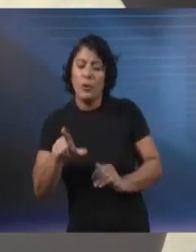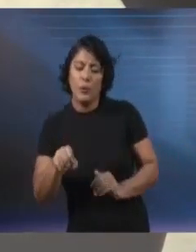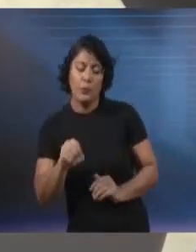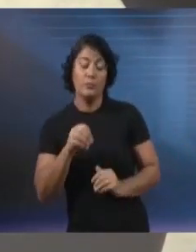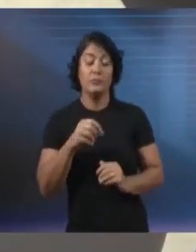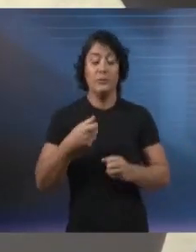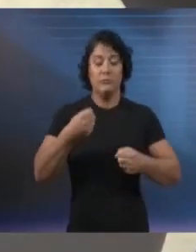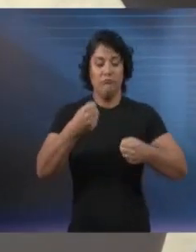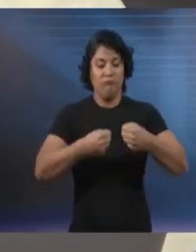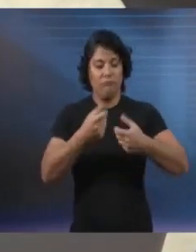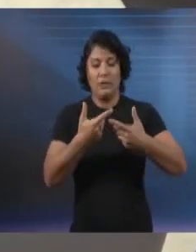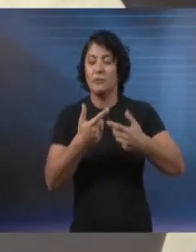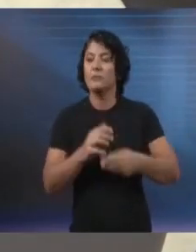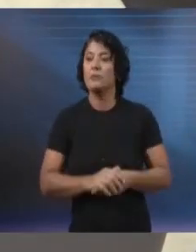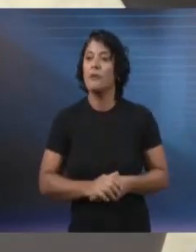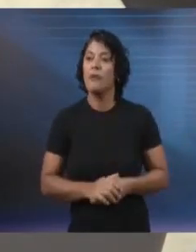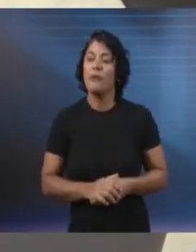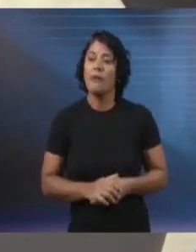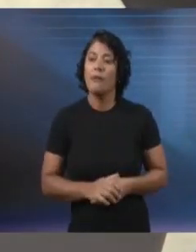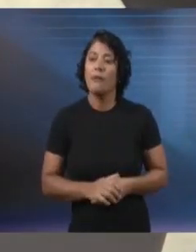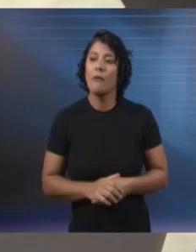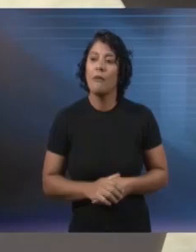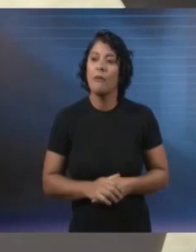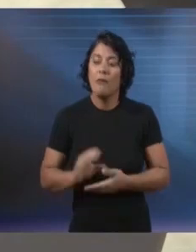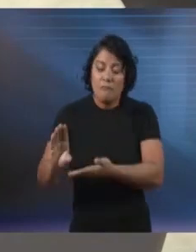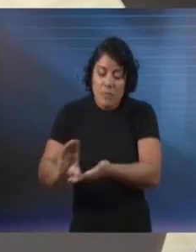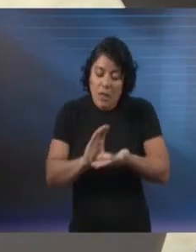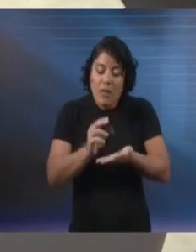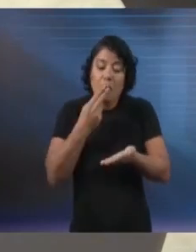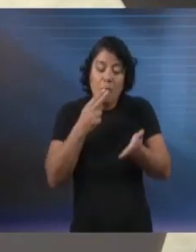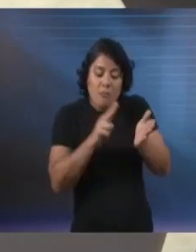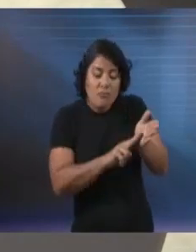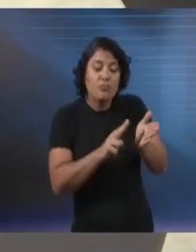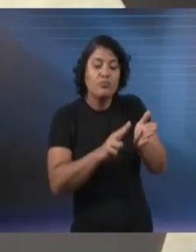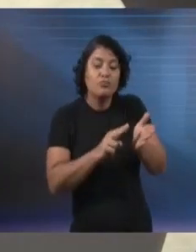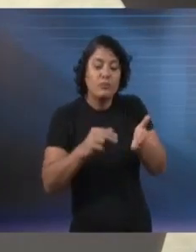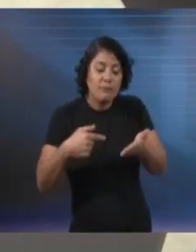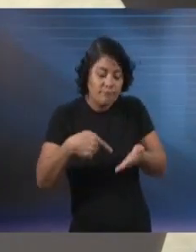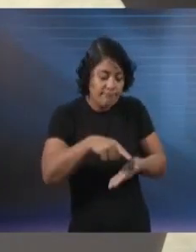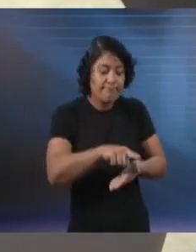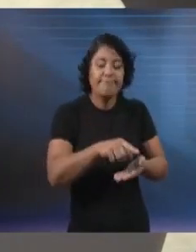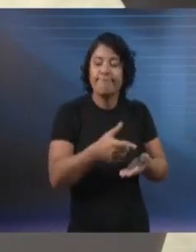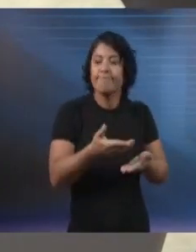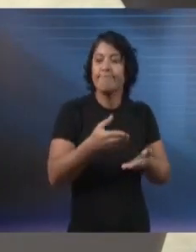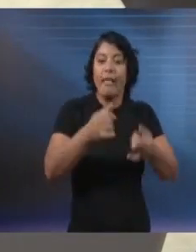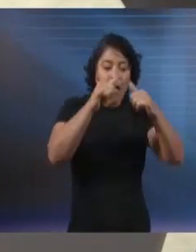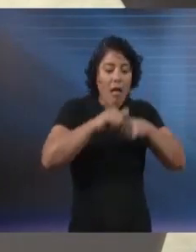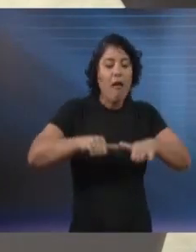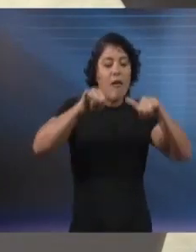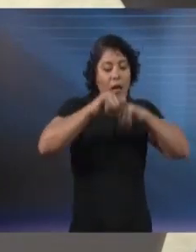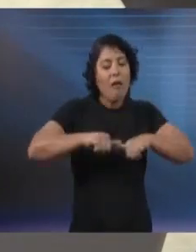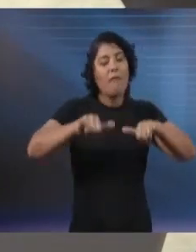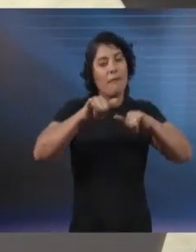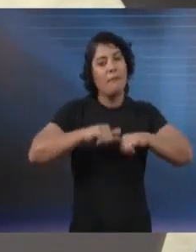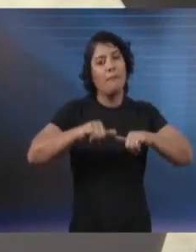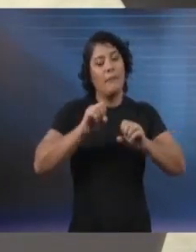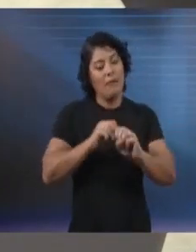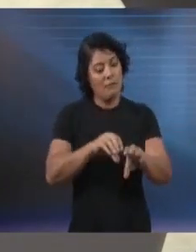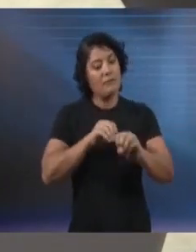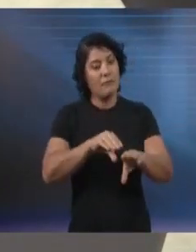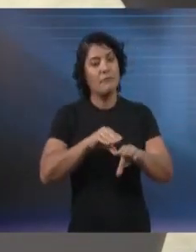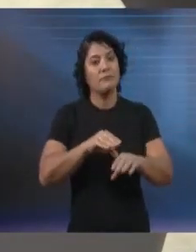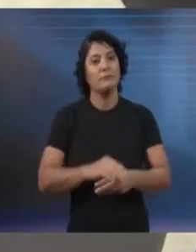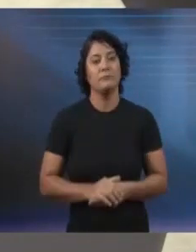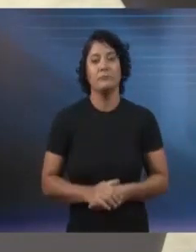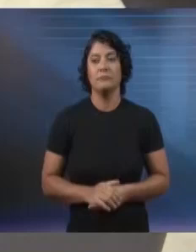faz referência que uma parte do recurso das multas devem ser dirigidas a campanhas educativas.